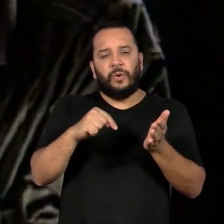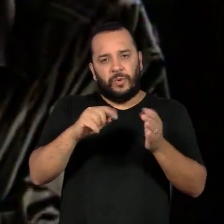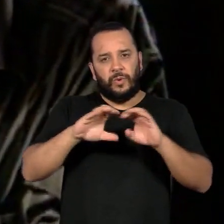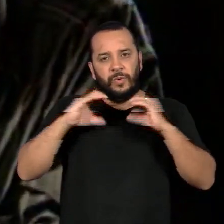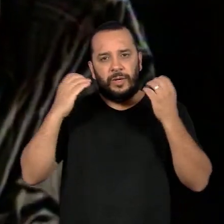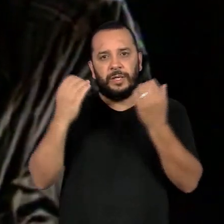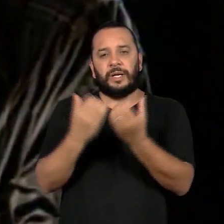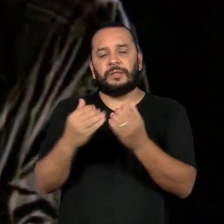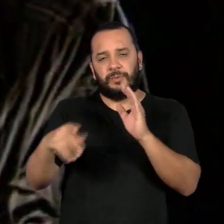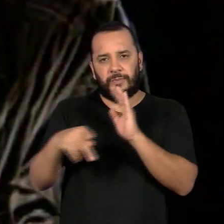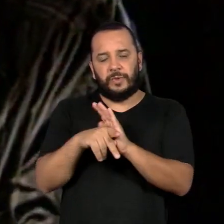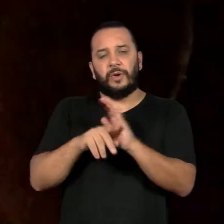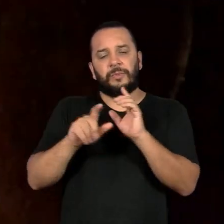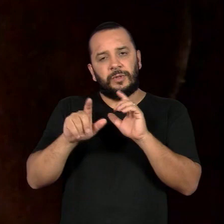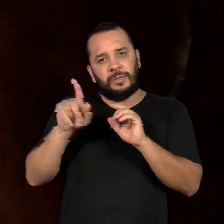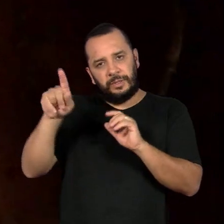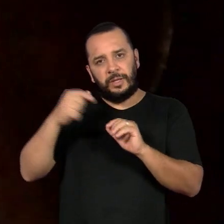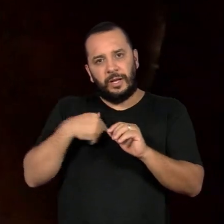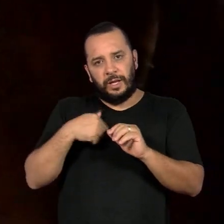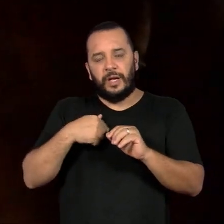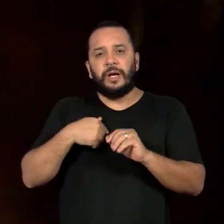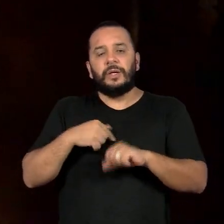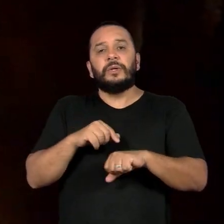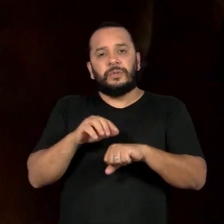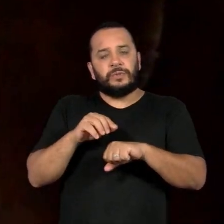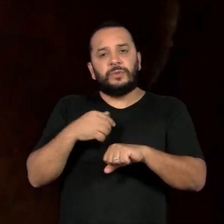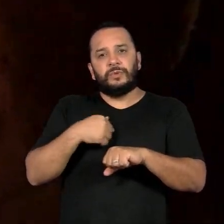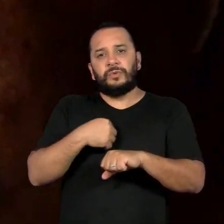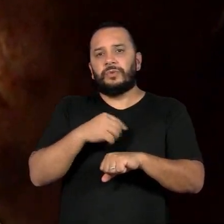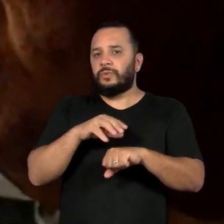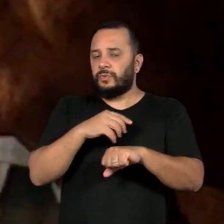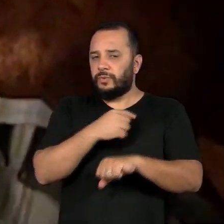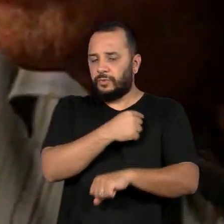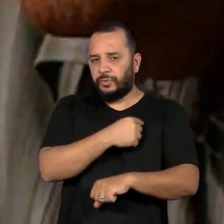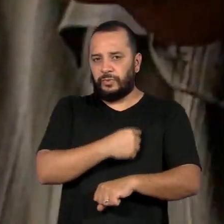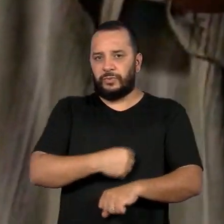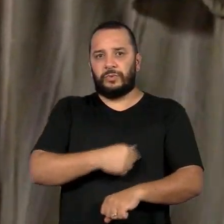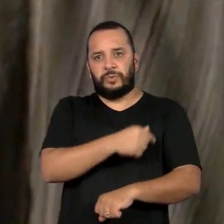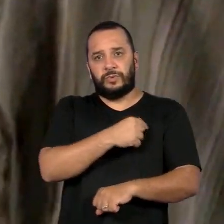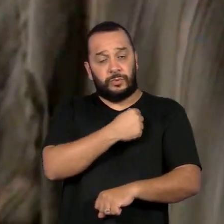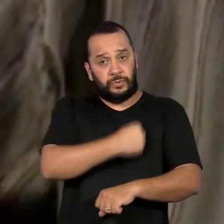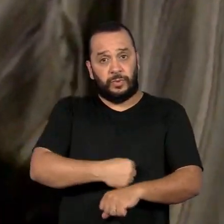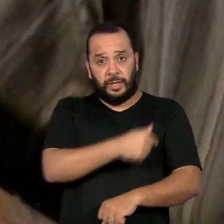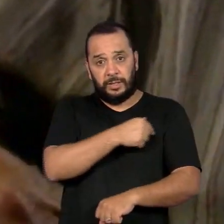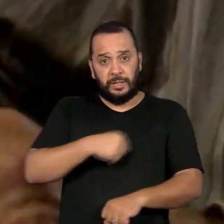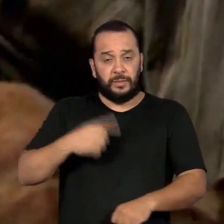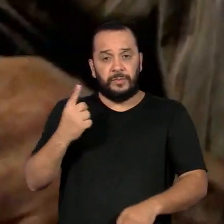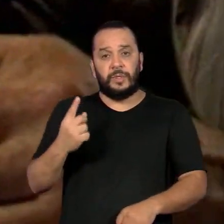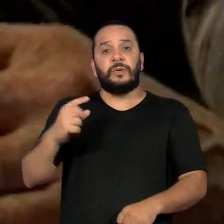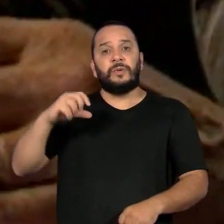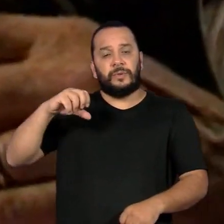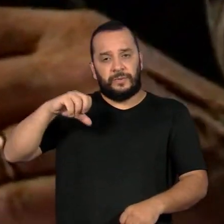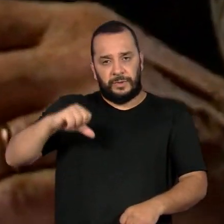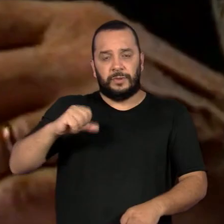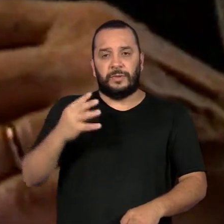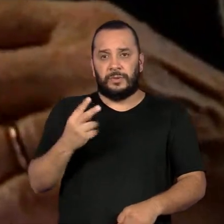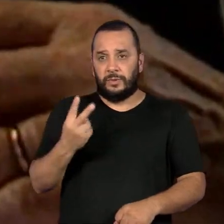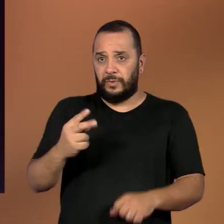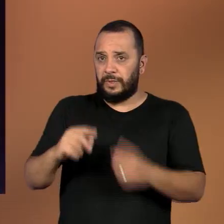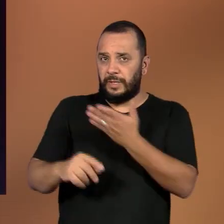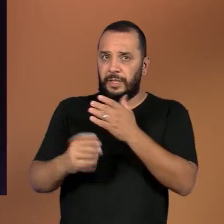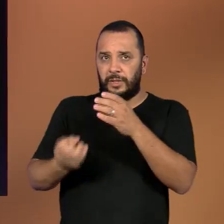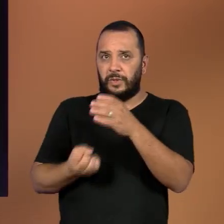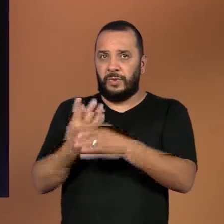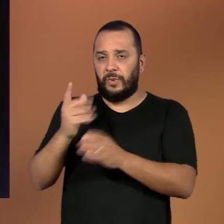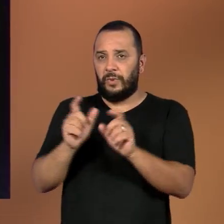Unidas de Estocolmo, na Suécia, em 1972. Sachs é conhecido por criar o conceito de